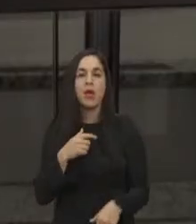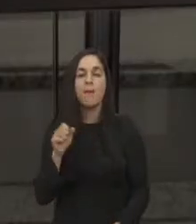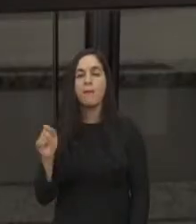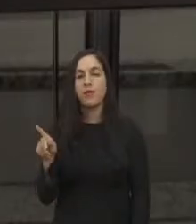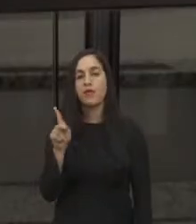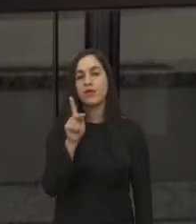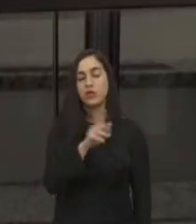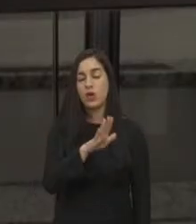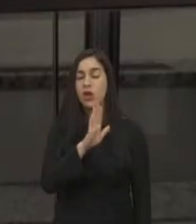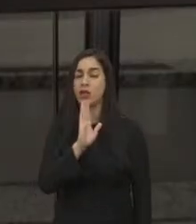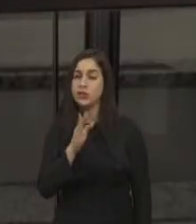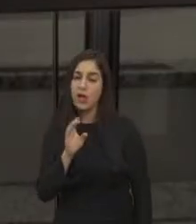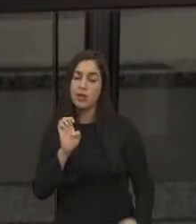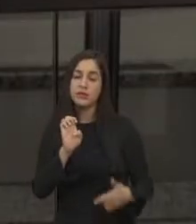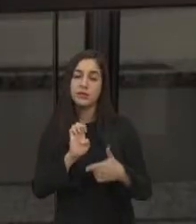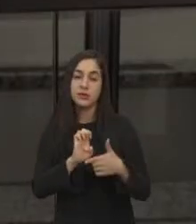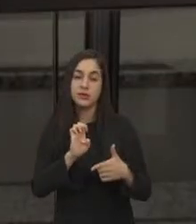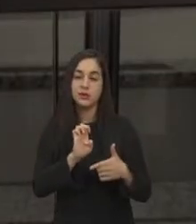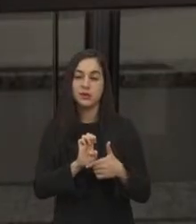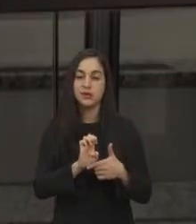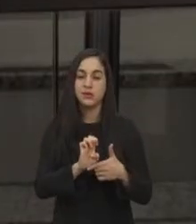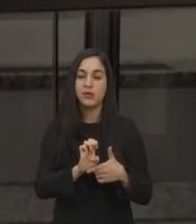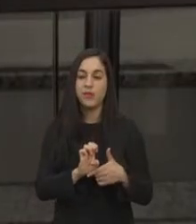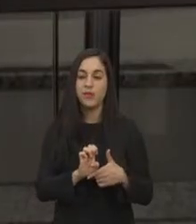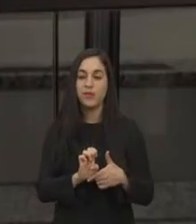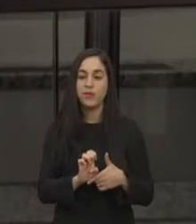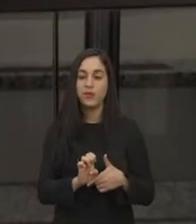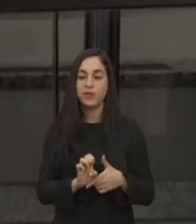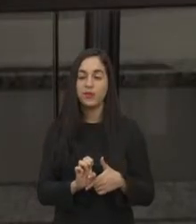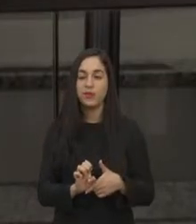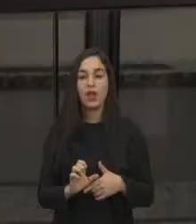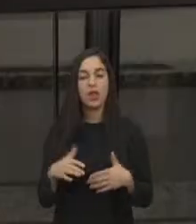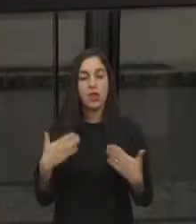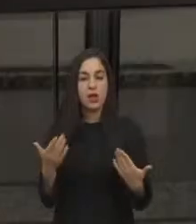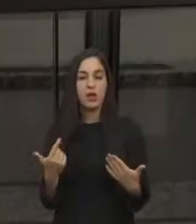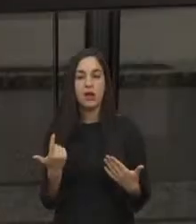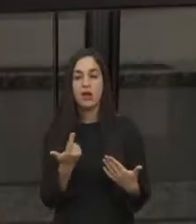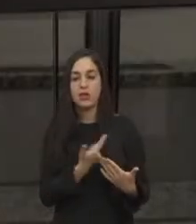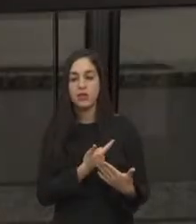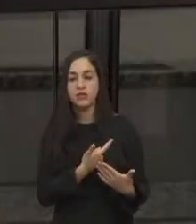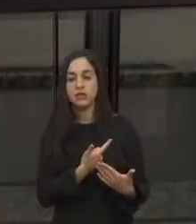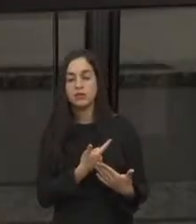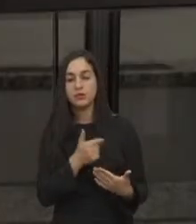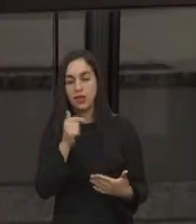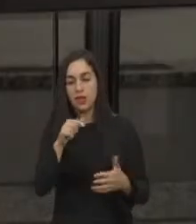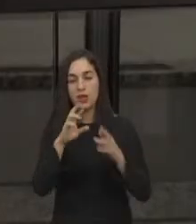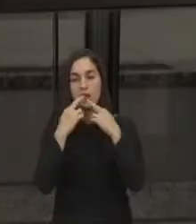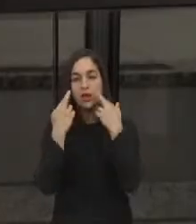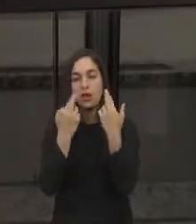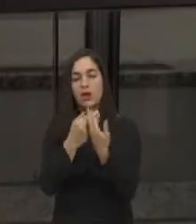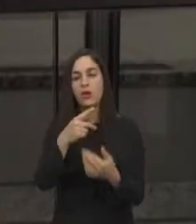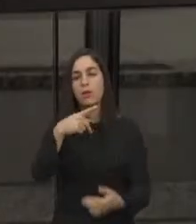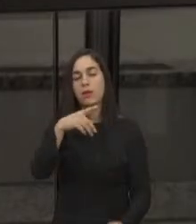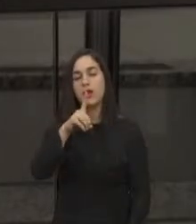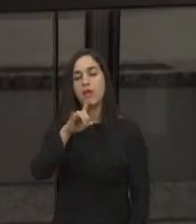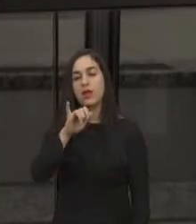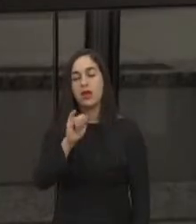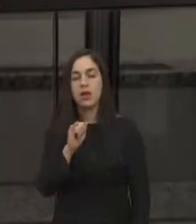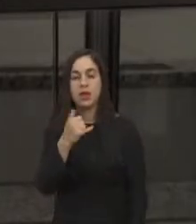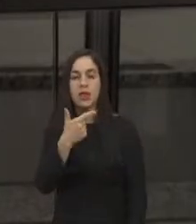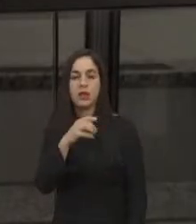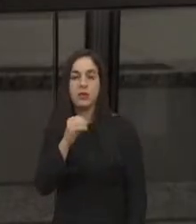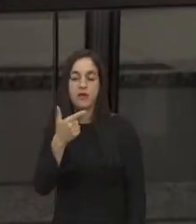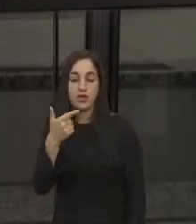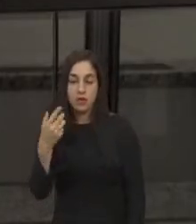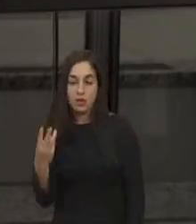rede estadual já, né? E, assim, a gente participou aqui também na reunião do PDI de 2023.